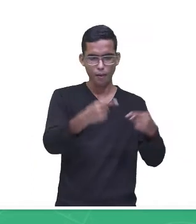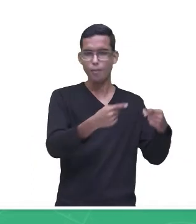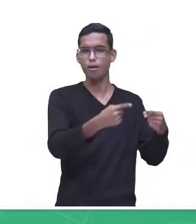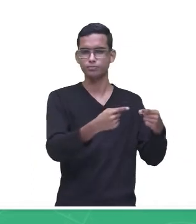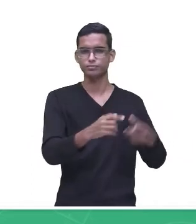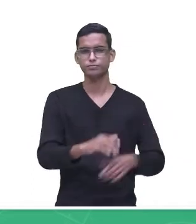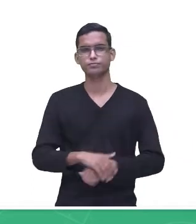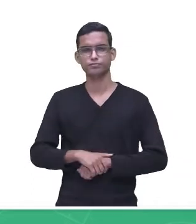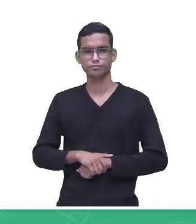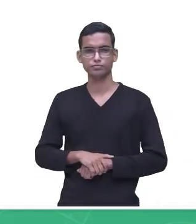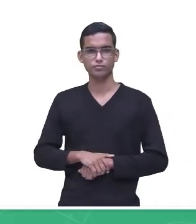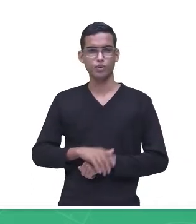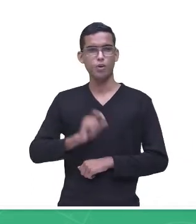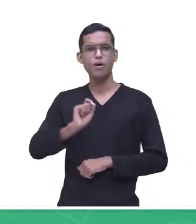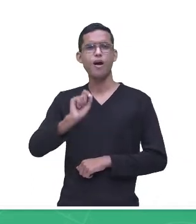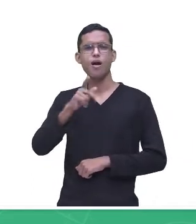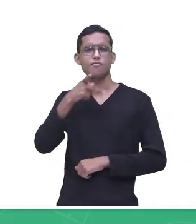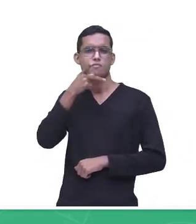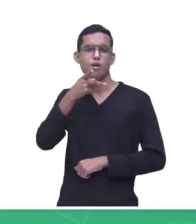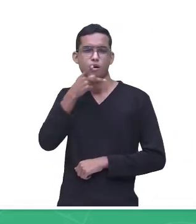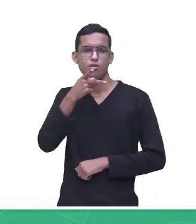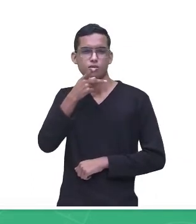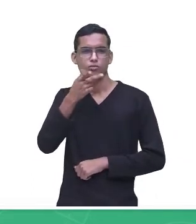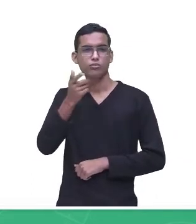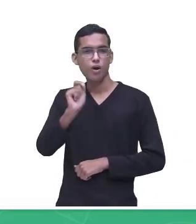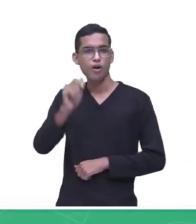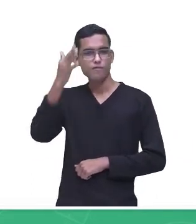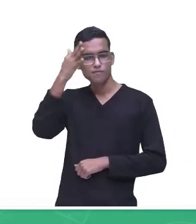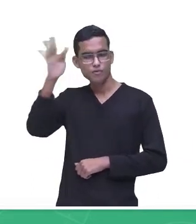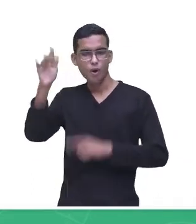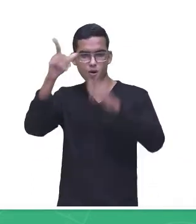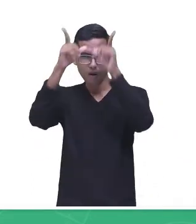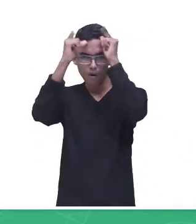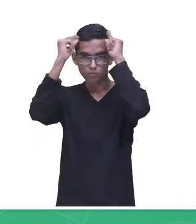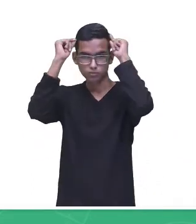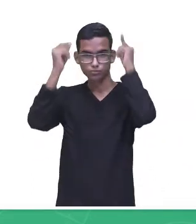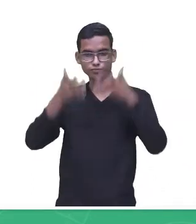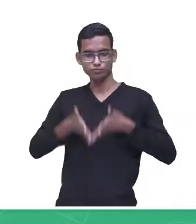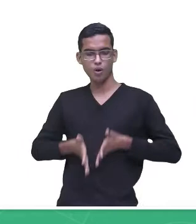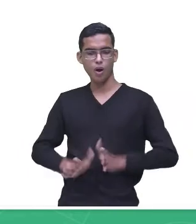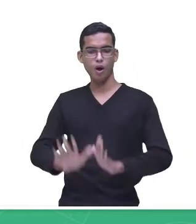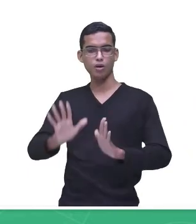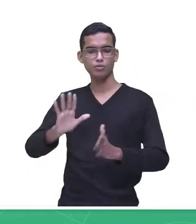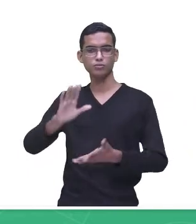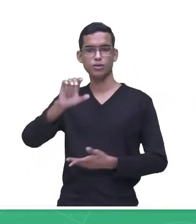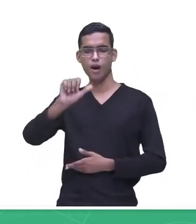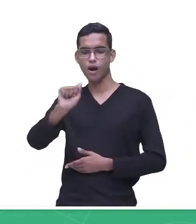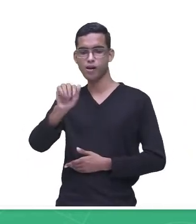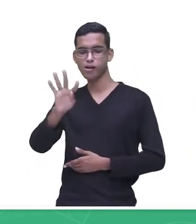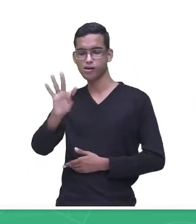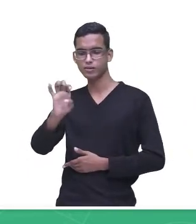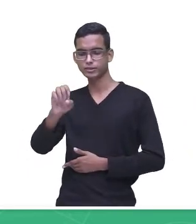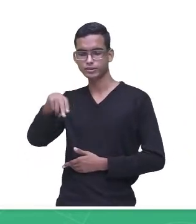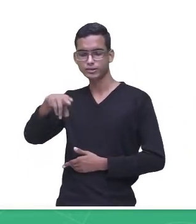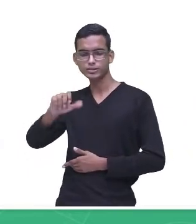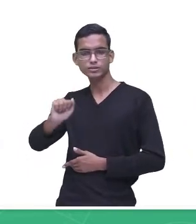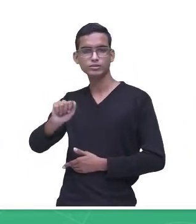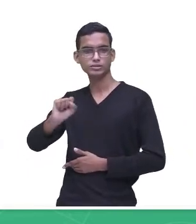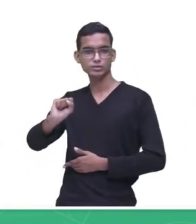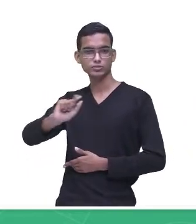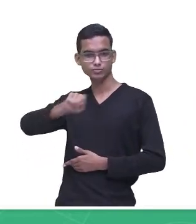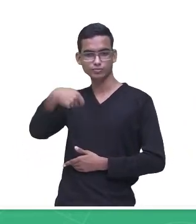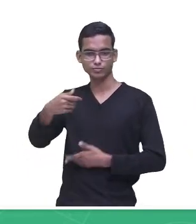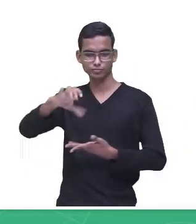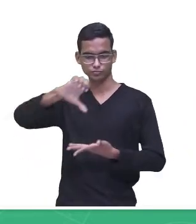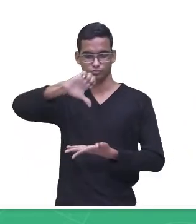Platão? Filósofo grego, nasceu em Atenas, tá? É válido lembrar que